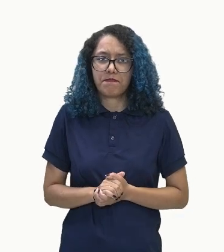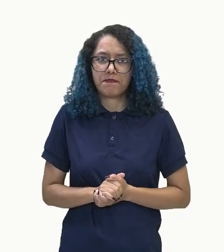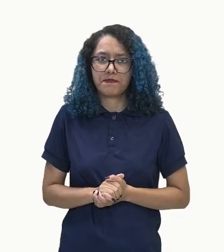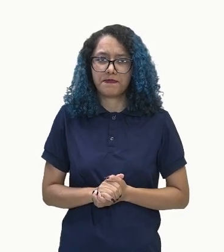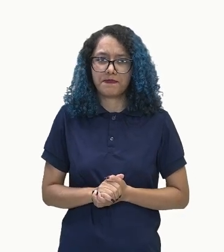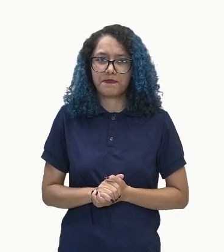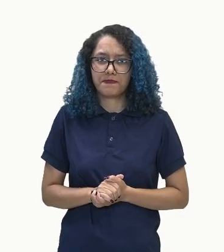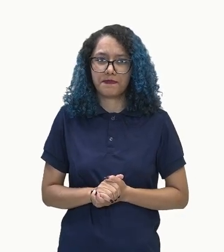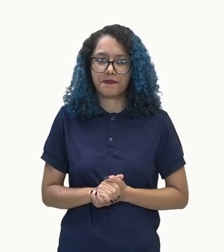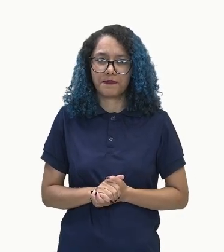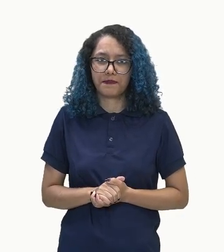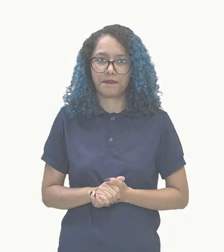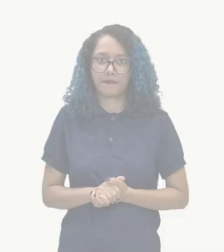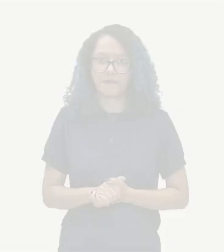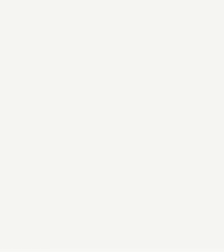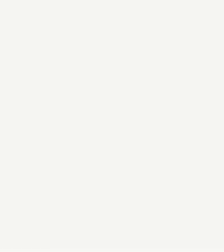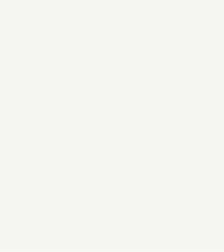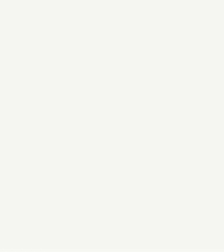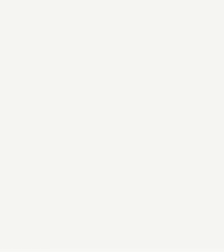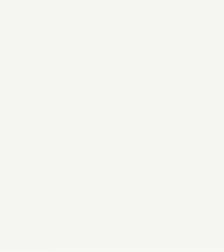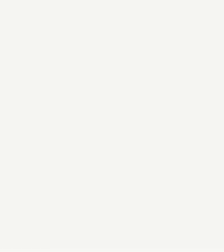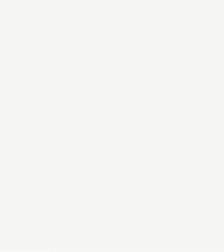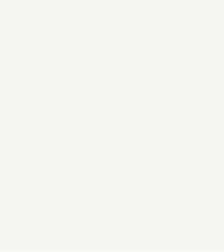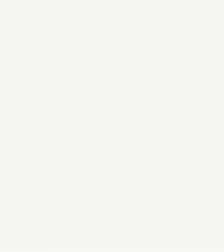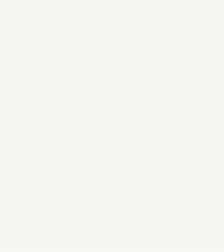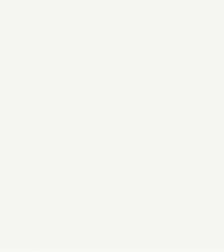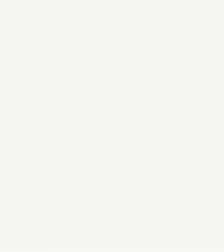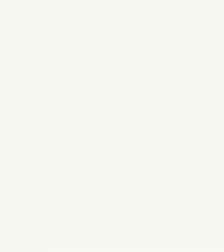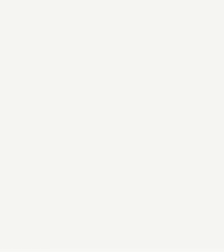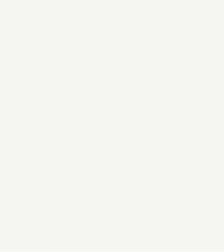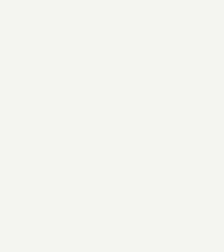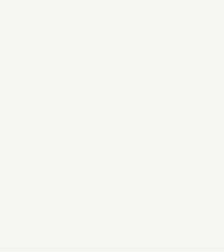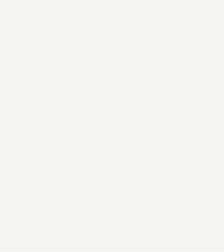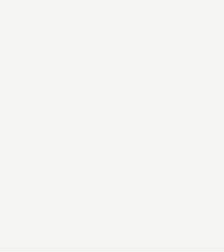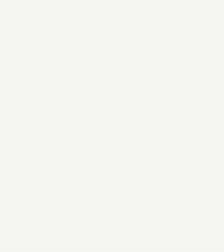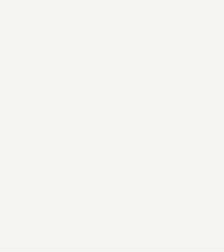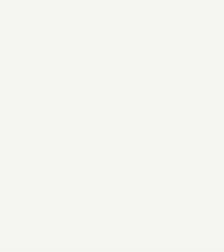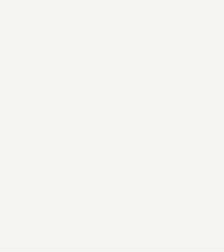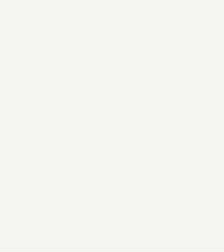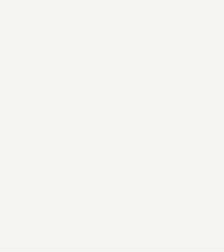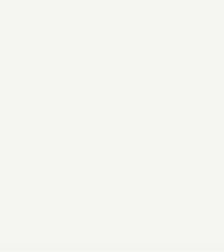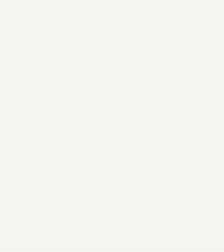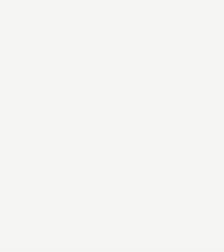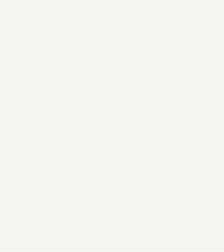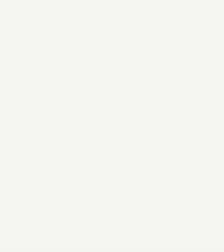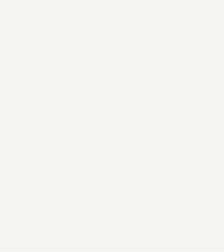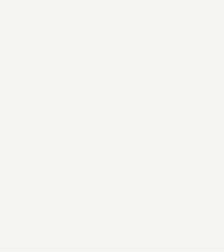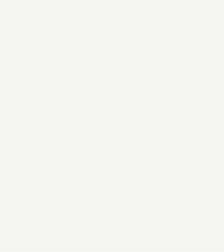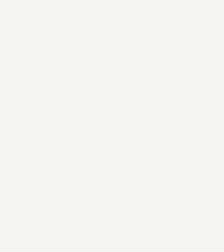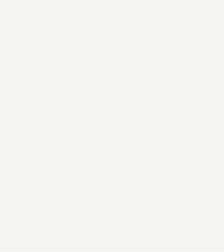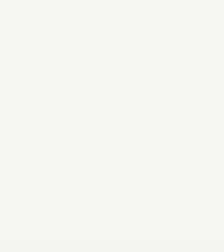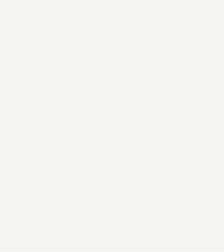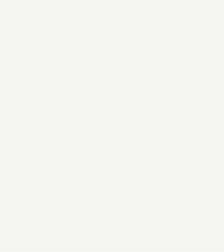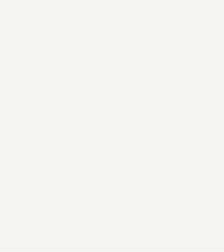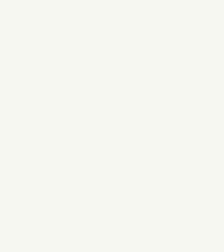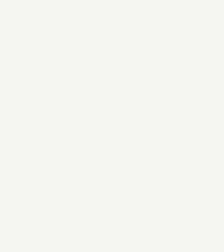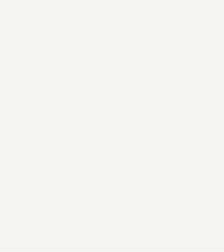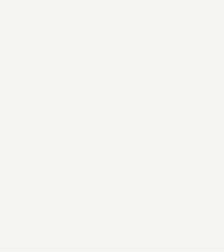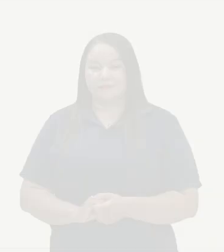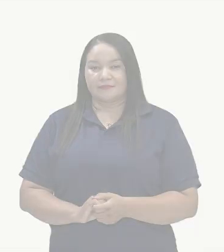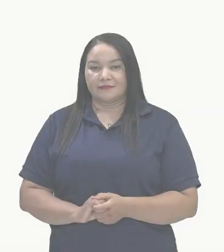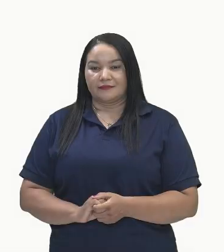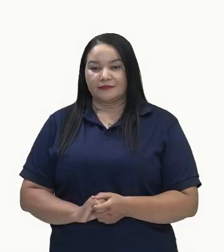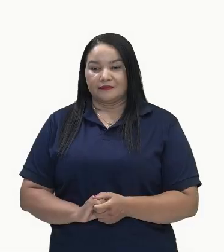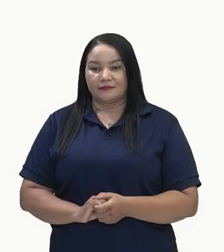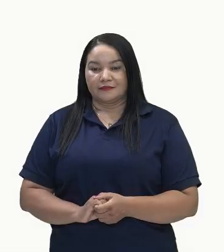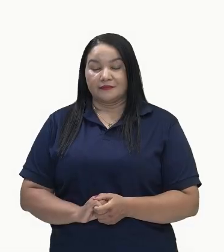1%? 1%, alunos, era a gente pegar o 1.800 e dividir por 100. E fazendo a divisão, só vai colocar bem aqui do